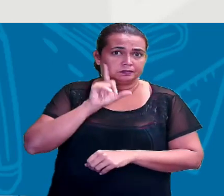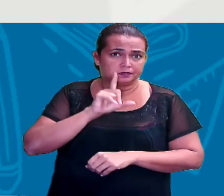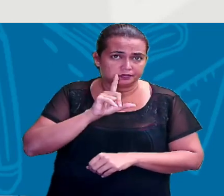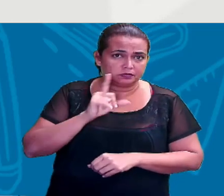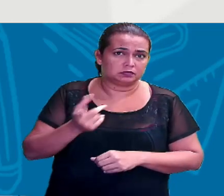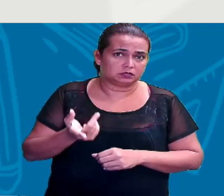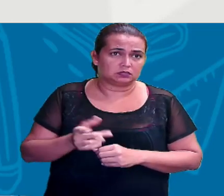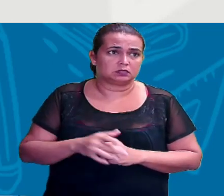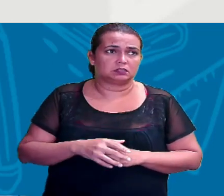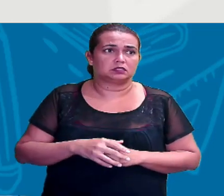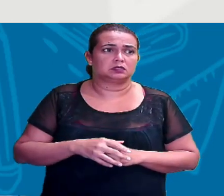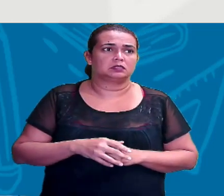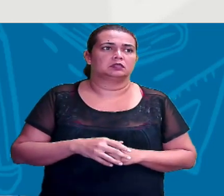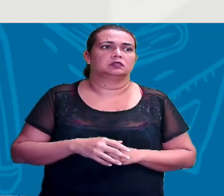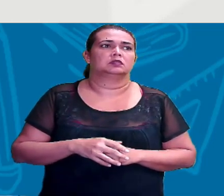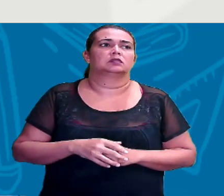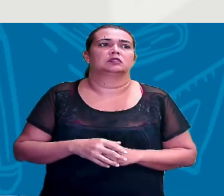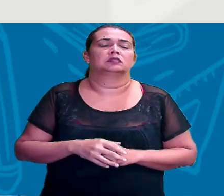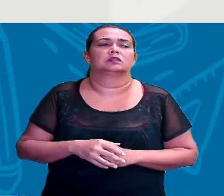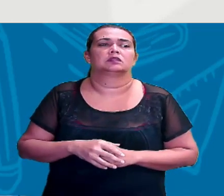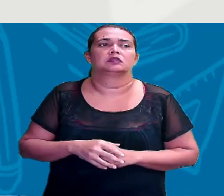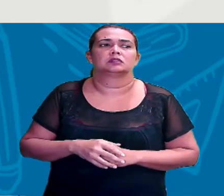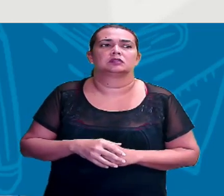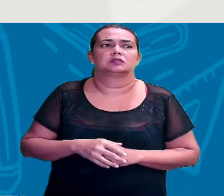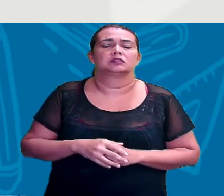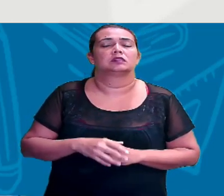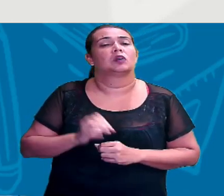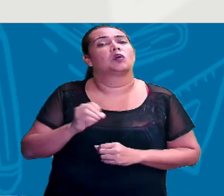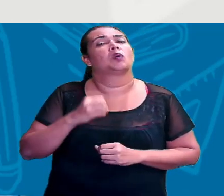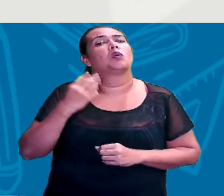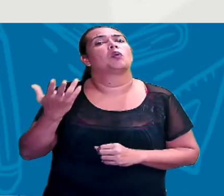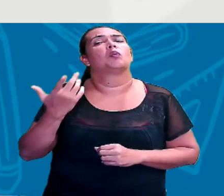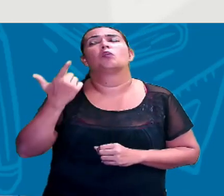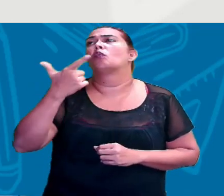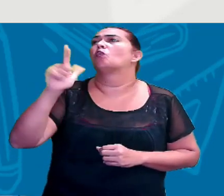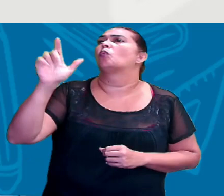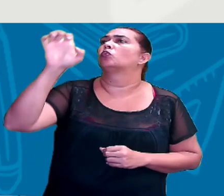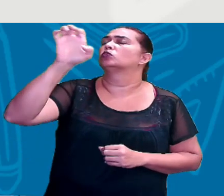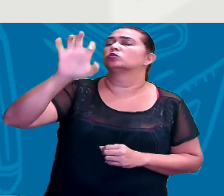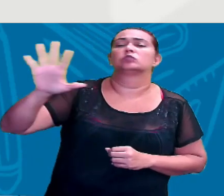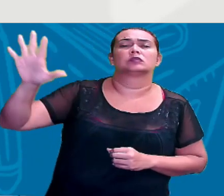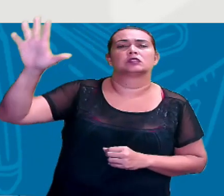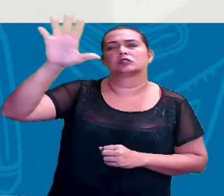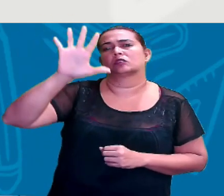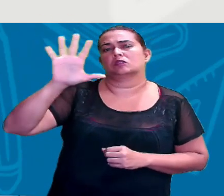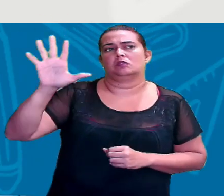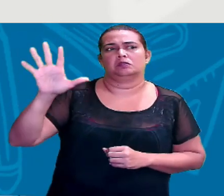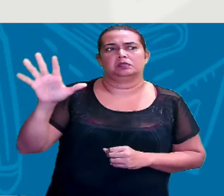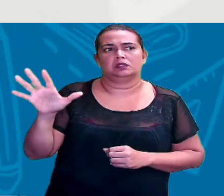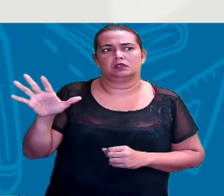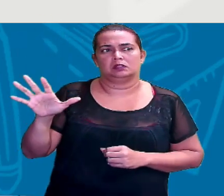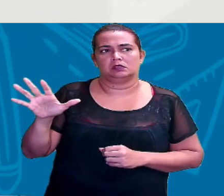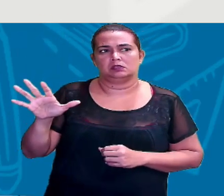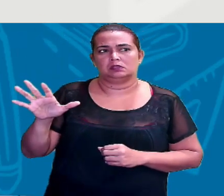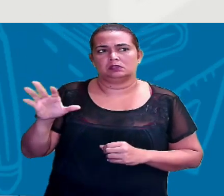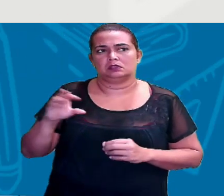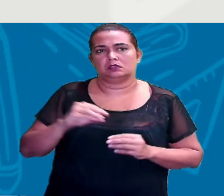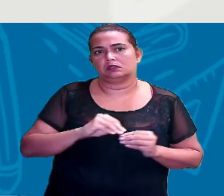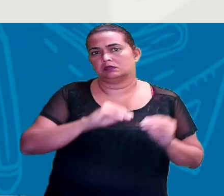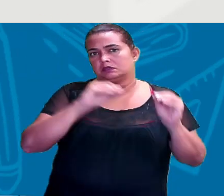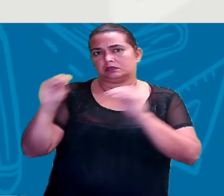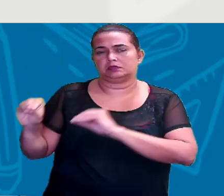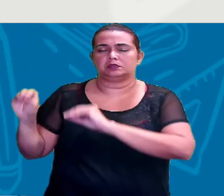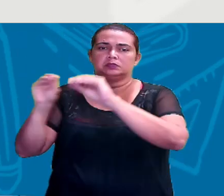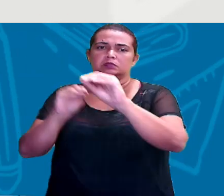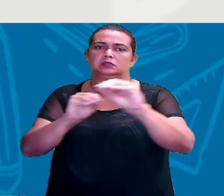que ou fora, até mesmo do continente americano, na Europa, né, que a gente chama de migrações